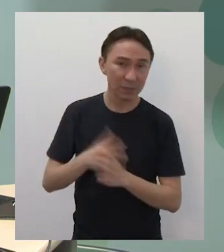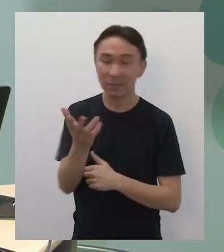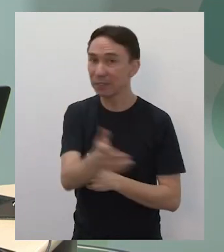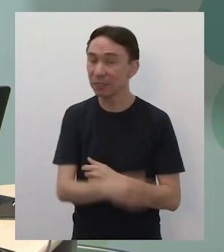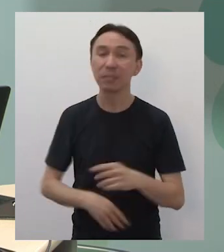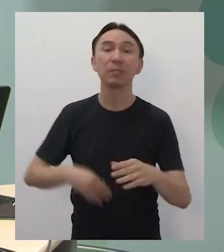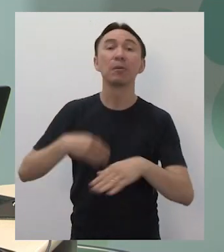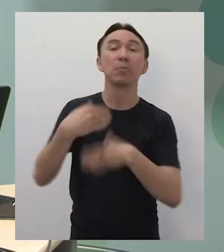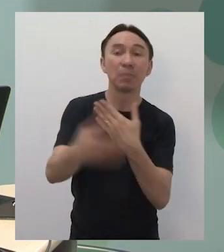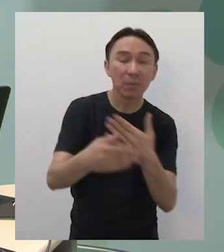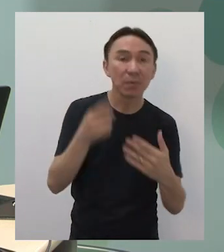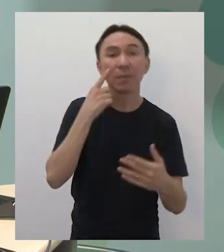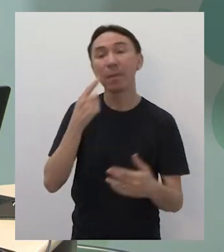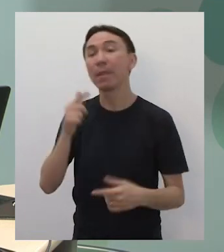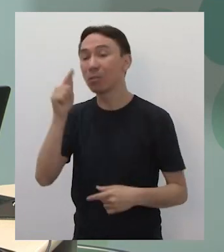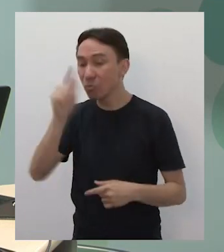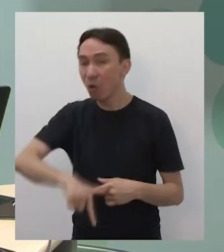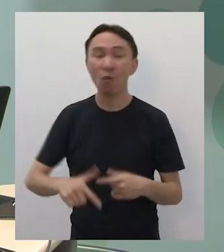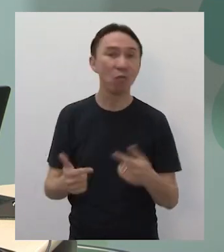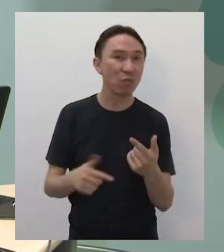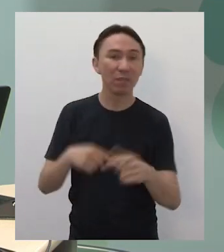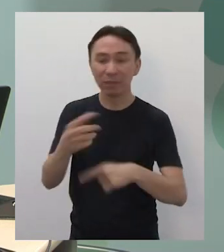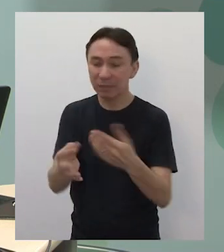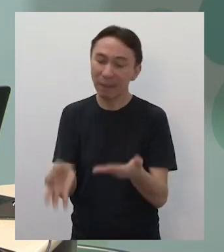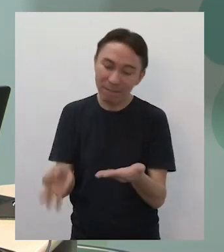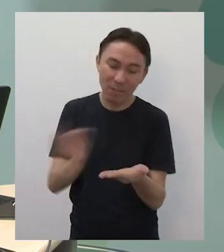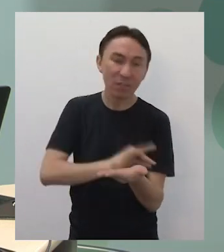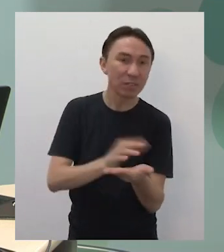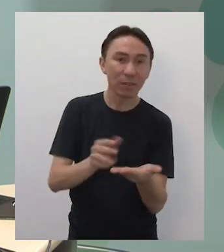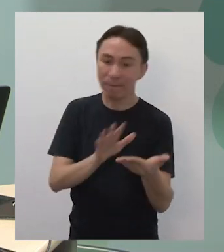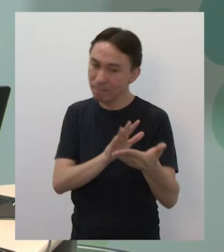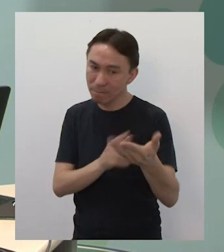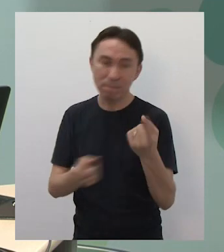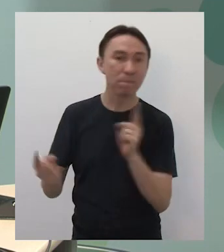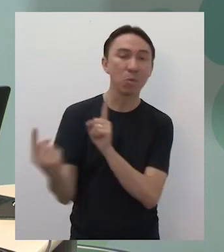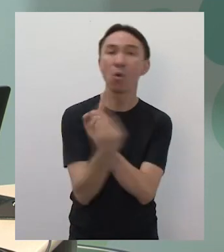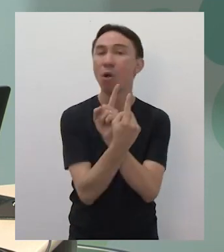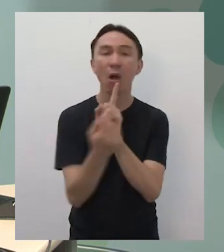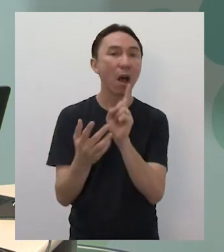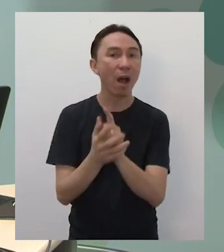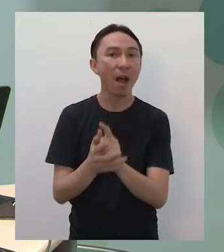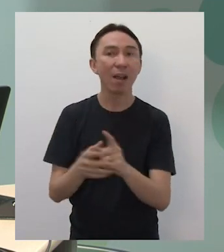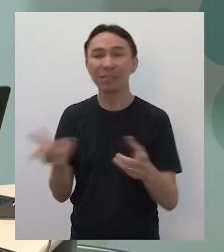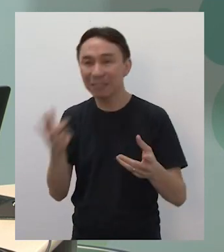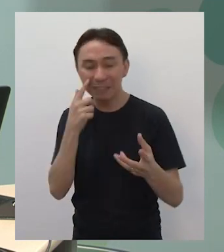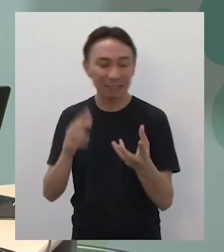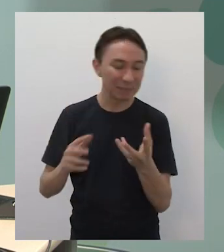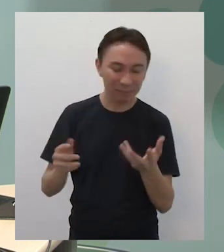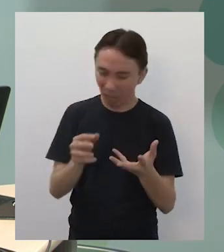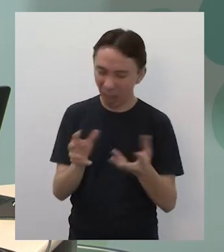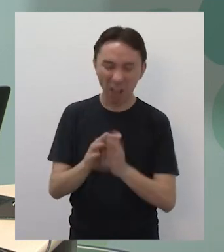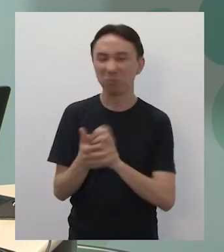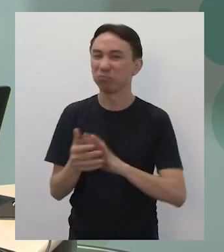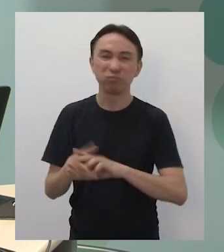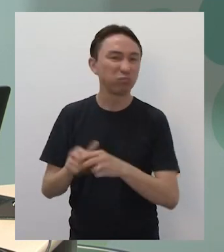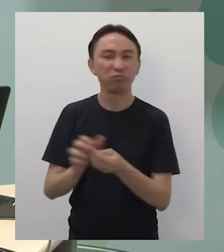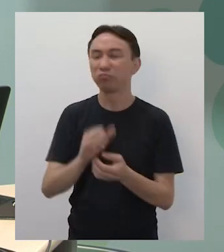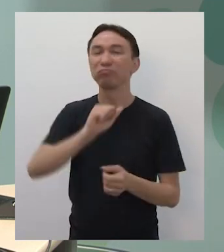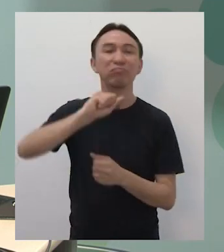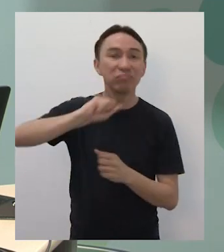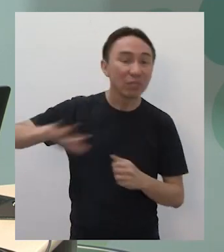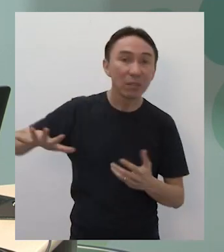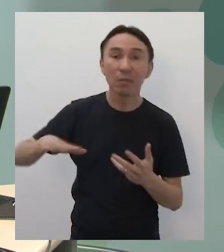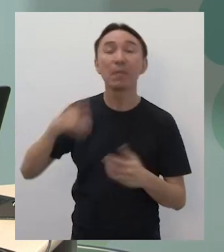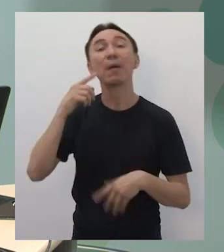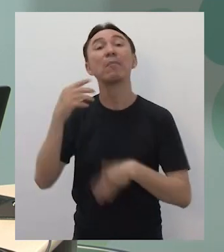revirar a página, colar outras páginas, virar folhas de ponta cabeça, amassar as folhas, fazer picadinho delas, até que vire um lindo